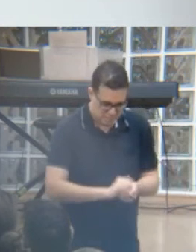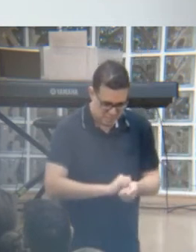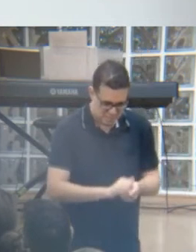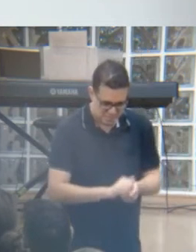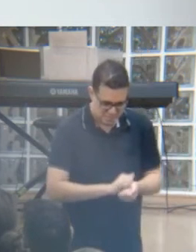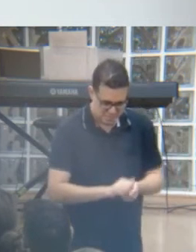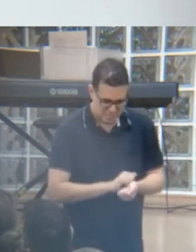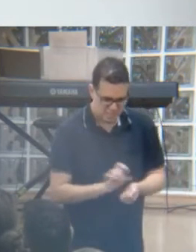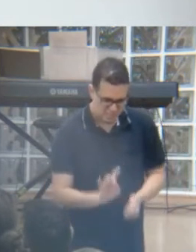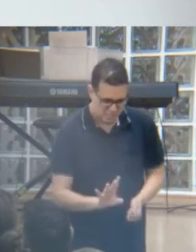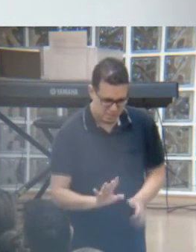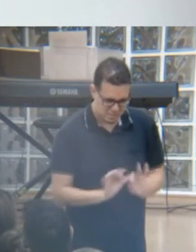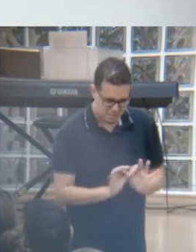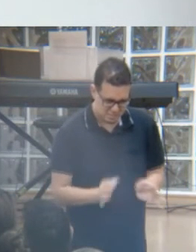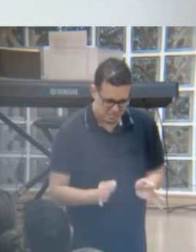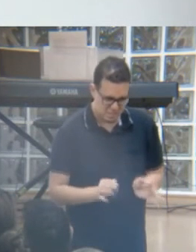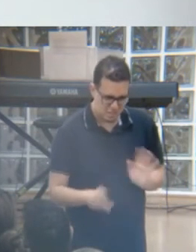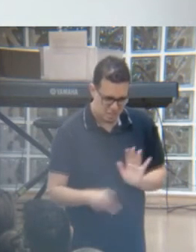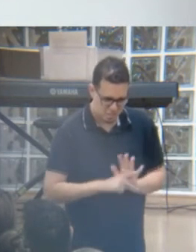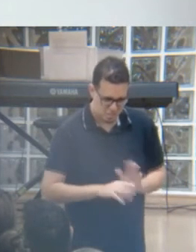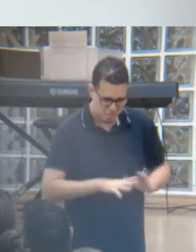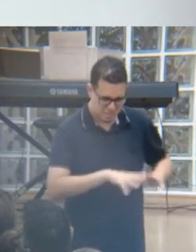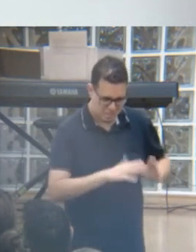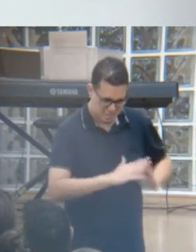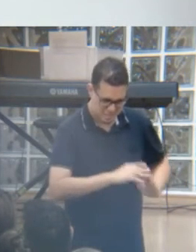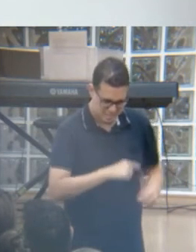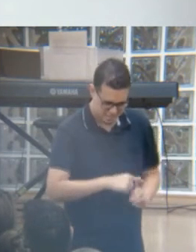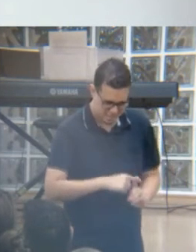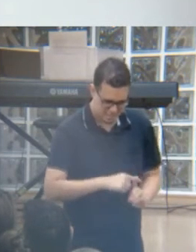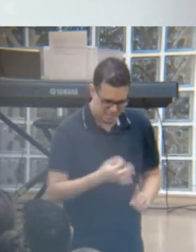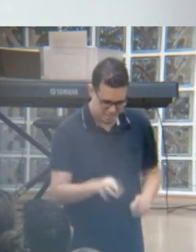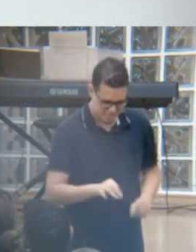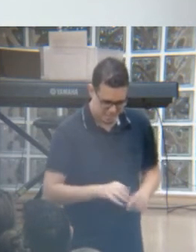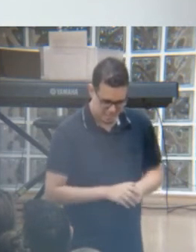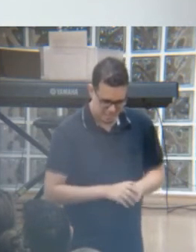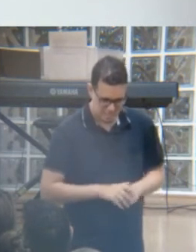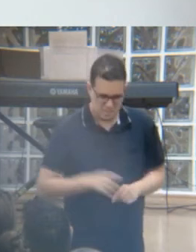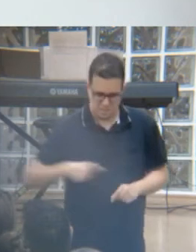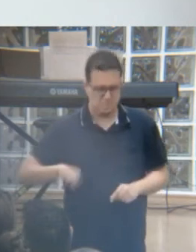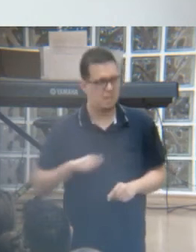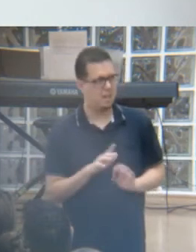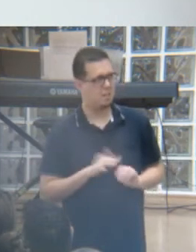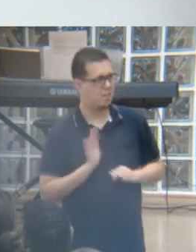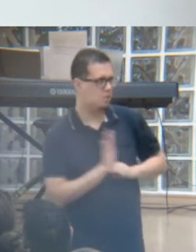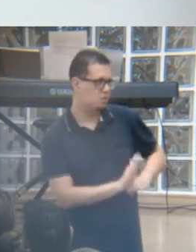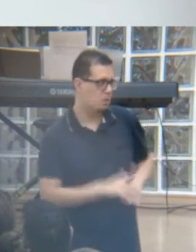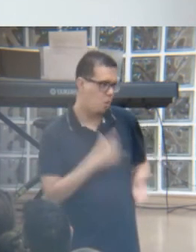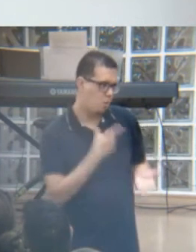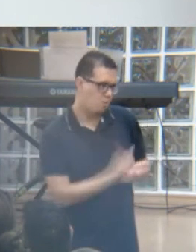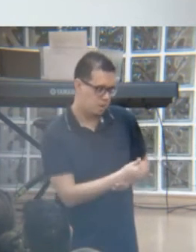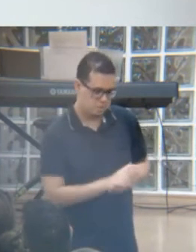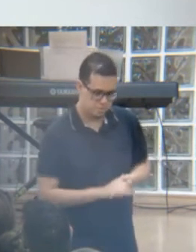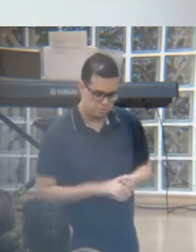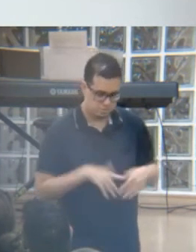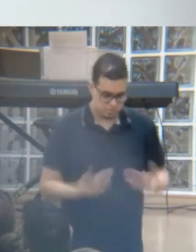ajudar em nada, eu vou comprar uma pedrinha de sabão para ajudar ela e serve para nós. Chega uma hora que a roupa vai